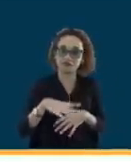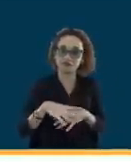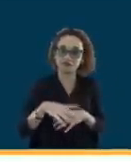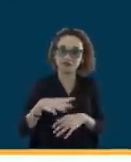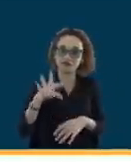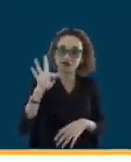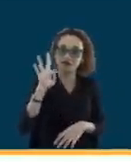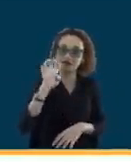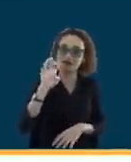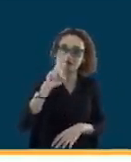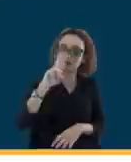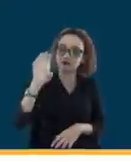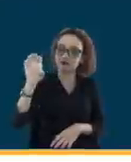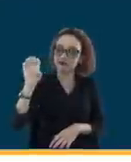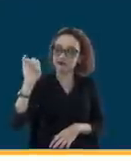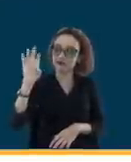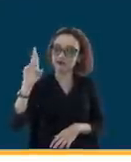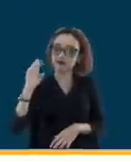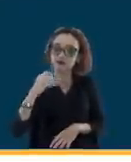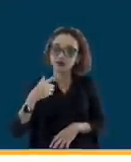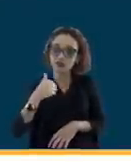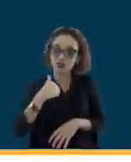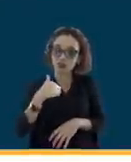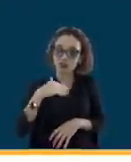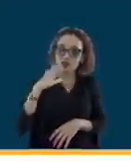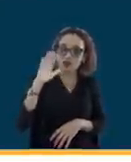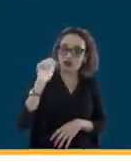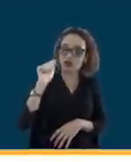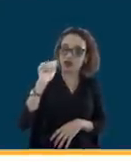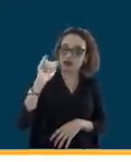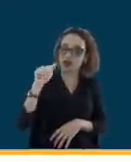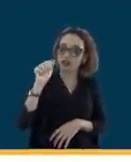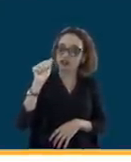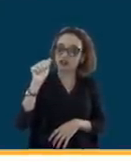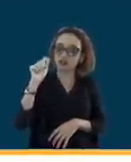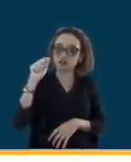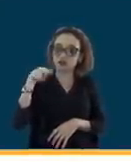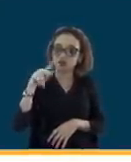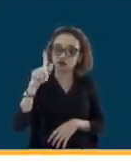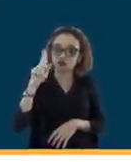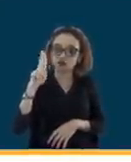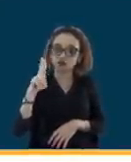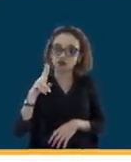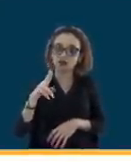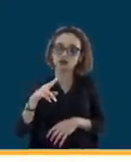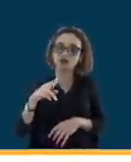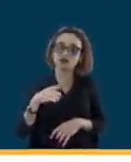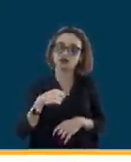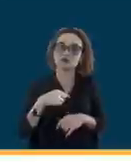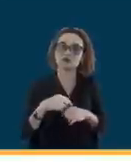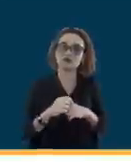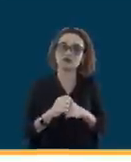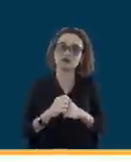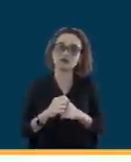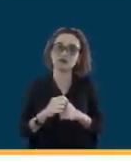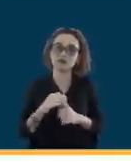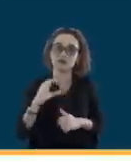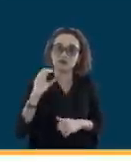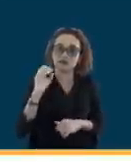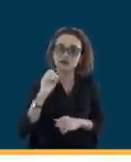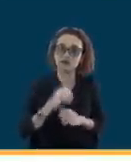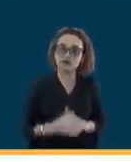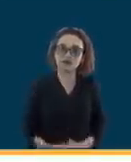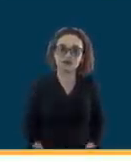Eu sou o caxambu, sou o tambu, sou engoma, puíta e o agogô.